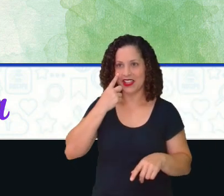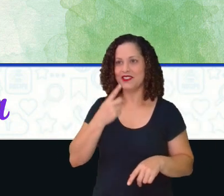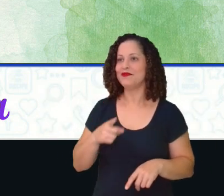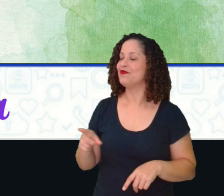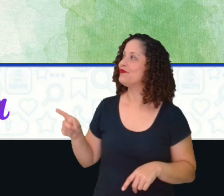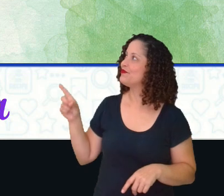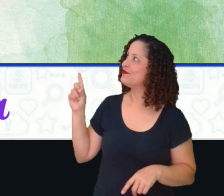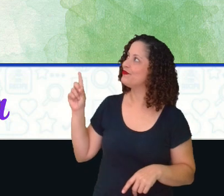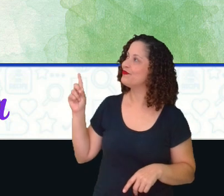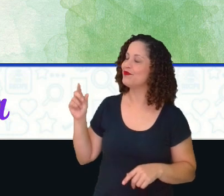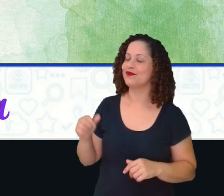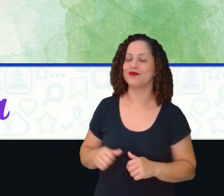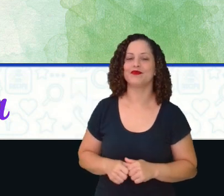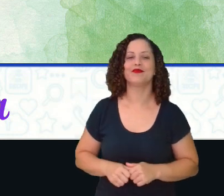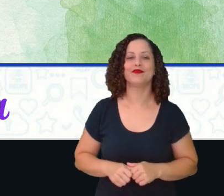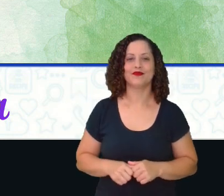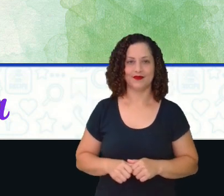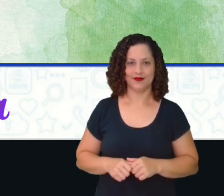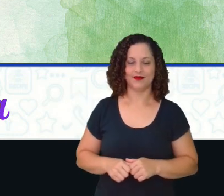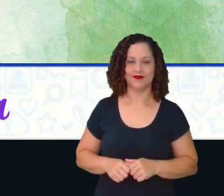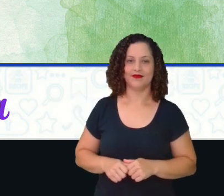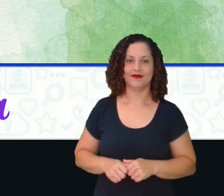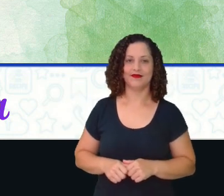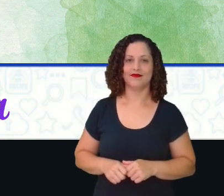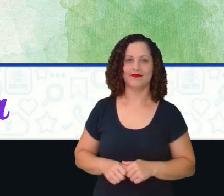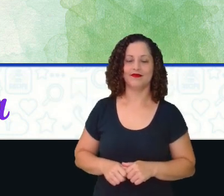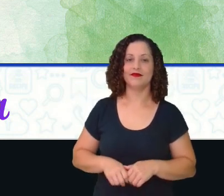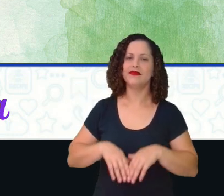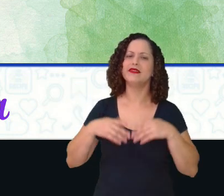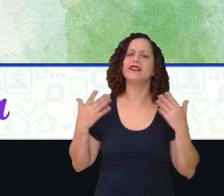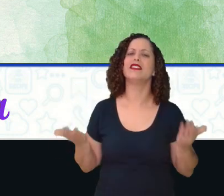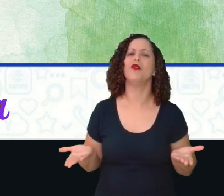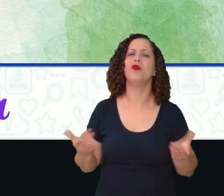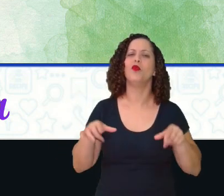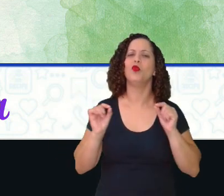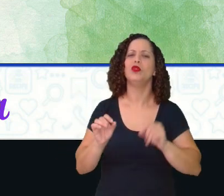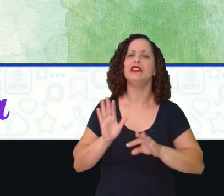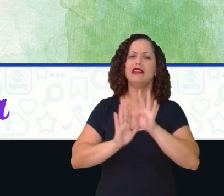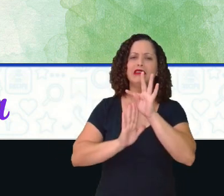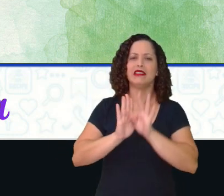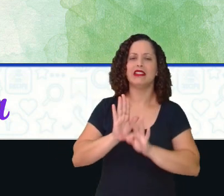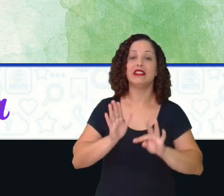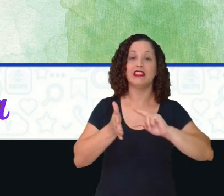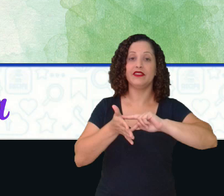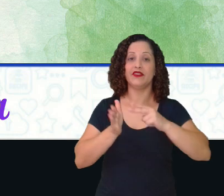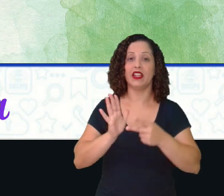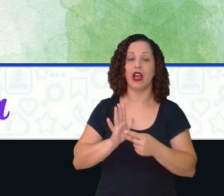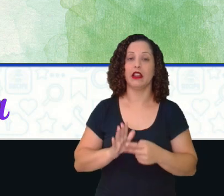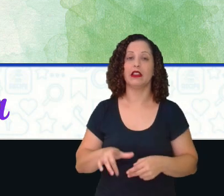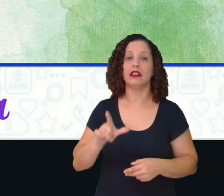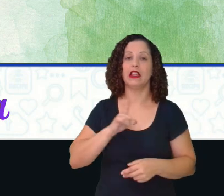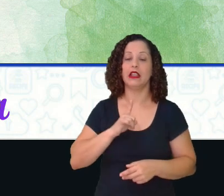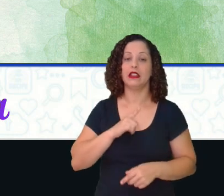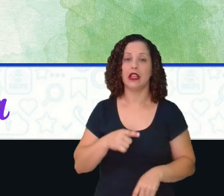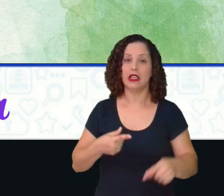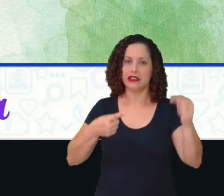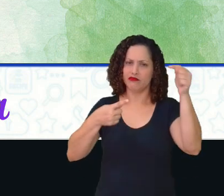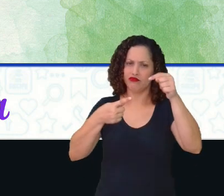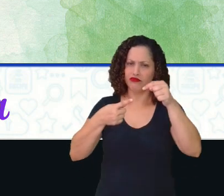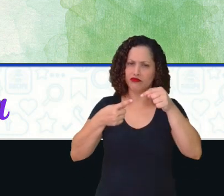identifier of the noun is known to the reader. Então, tem aí, artigo definido é usado antes